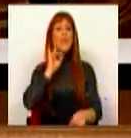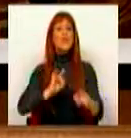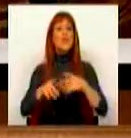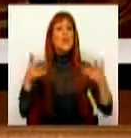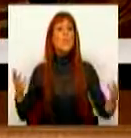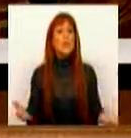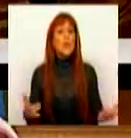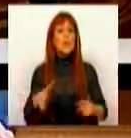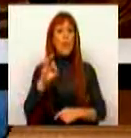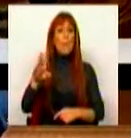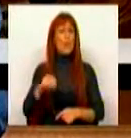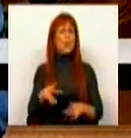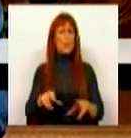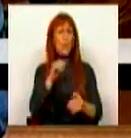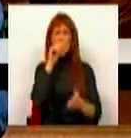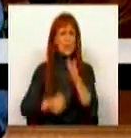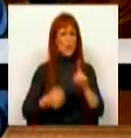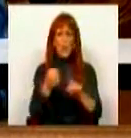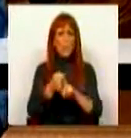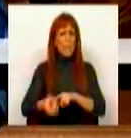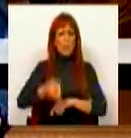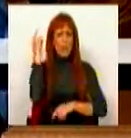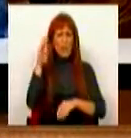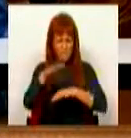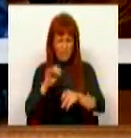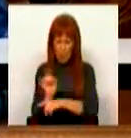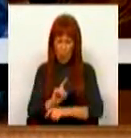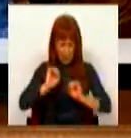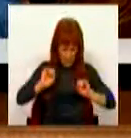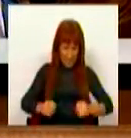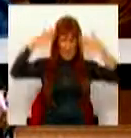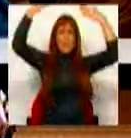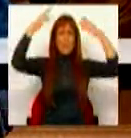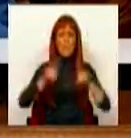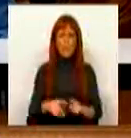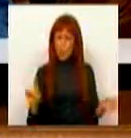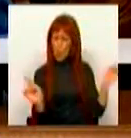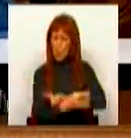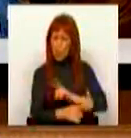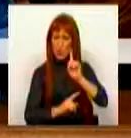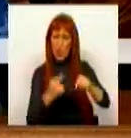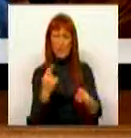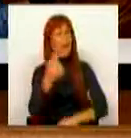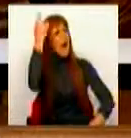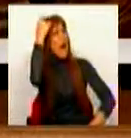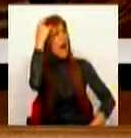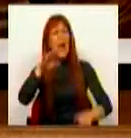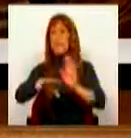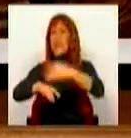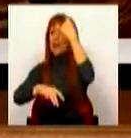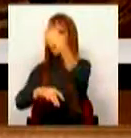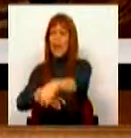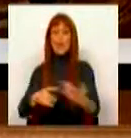senhores deputados, o PS nunca desistiu deste combate e fê-lo logo à cabeça, contrariando aquilo que vai na cabeça da